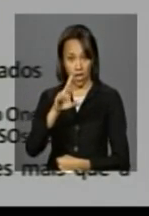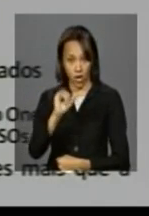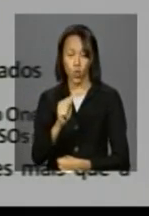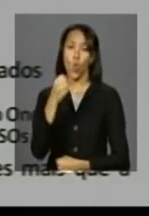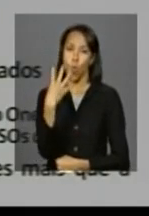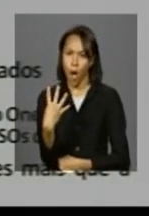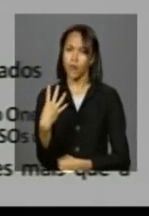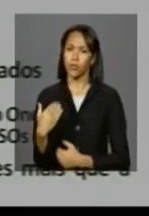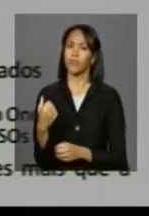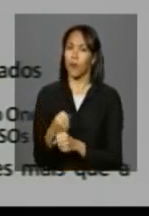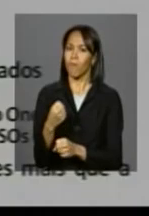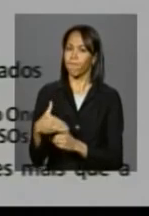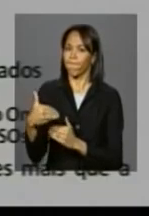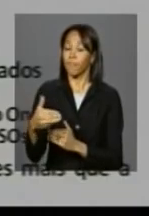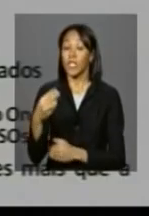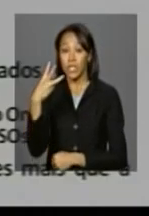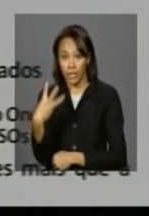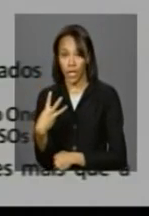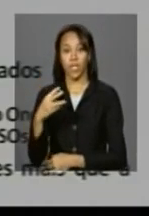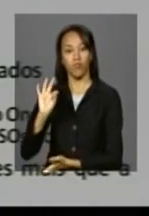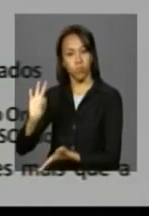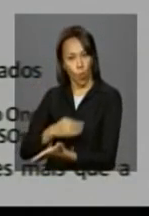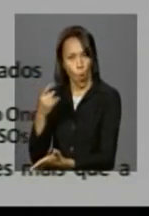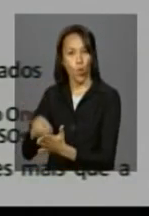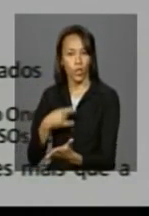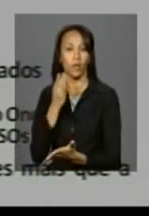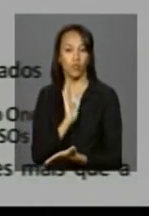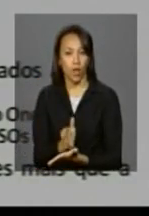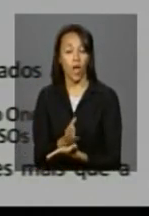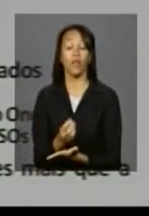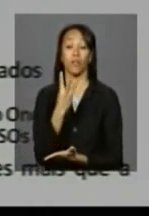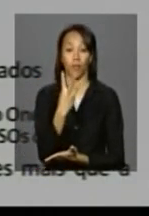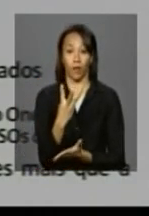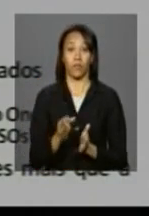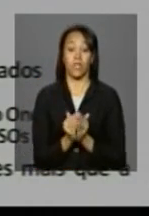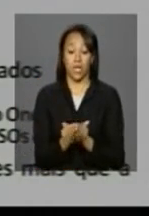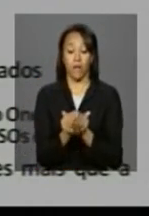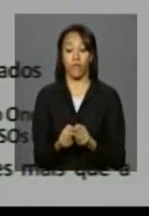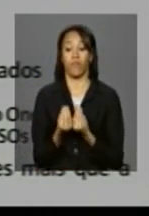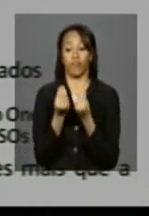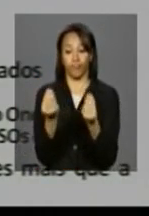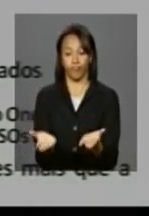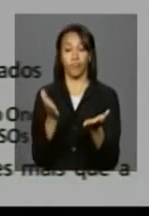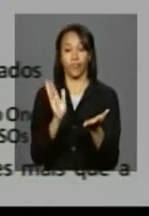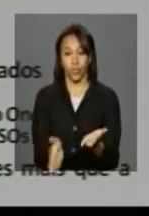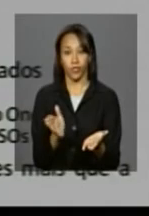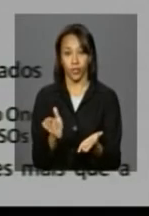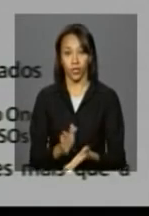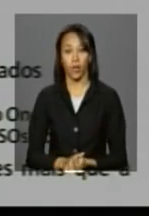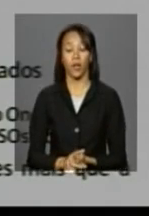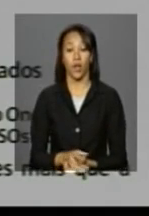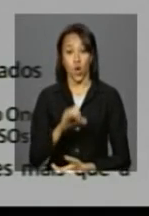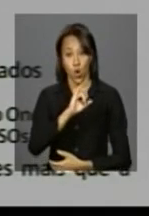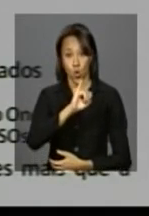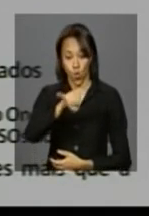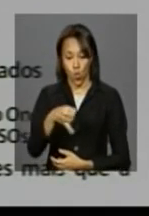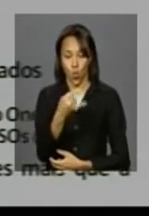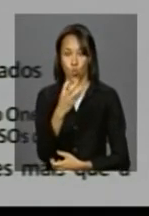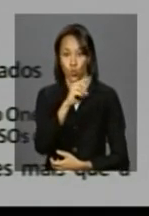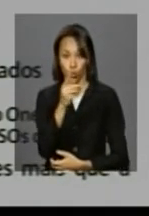andamento e 3 novos contratados. Já foram entregues 3 navios do Promef, o Celso Furtado, o Sérgio Buarque de Holanda e o João